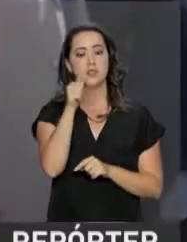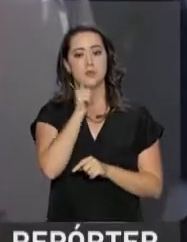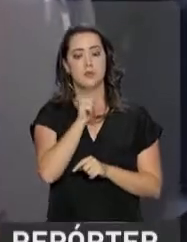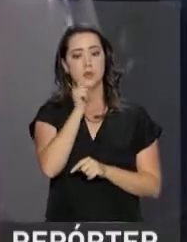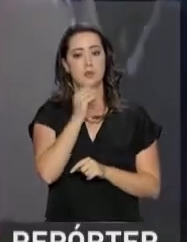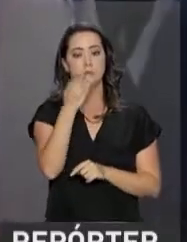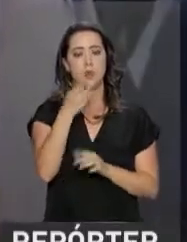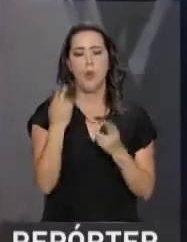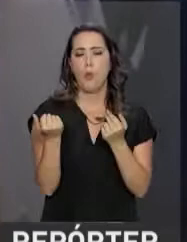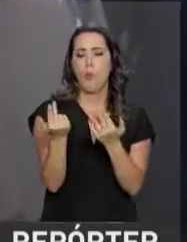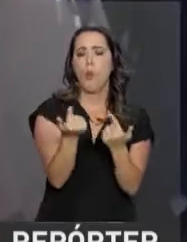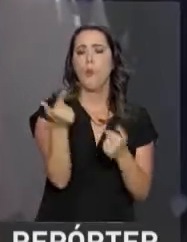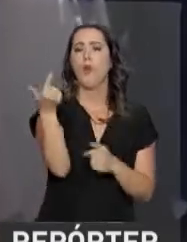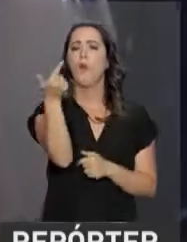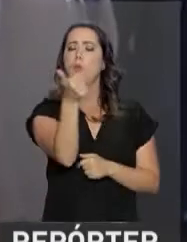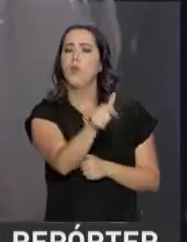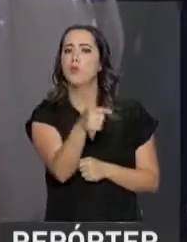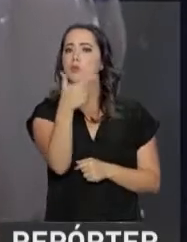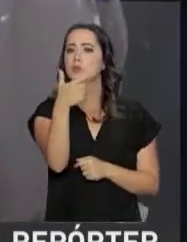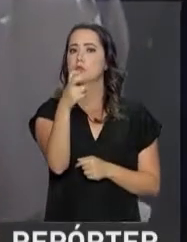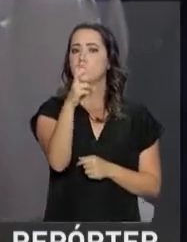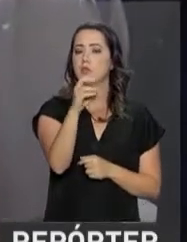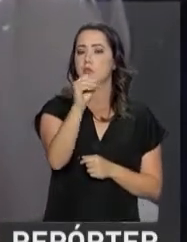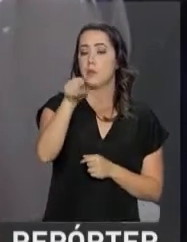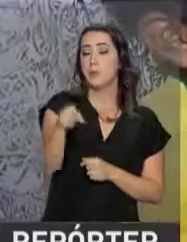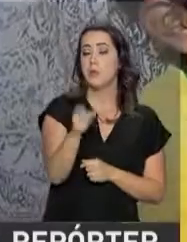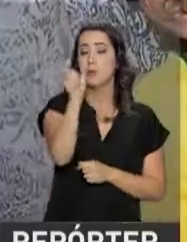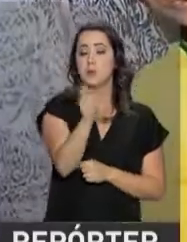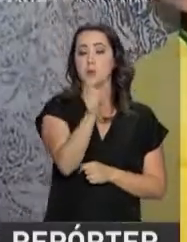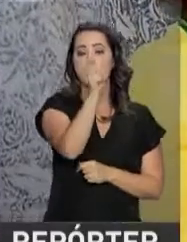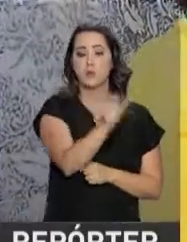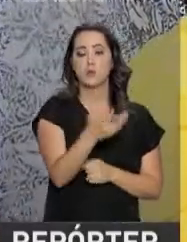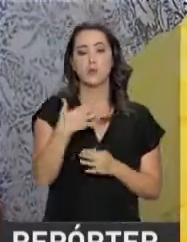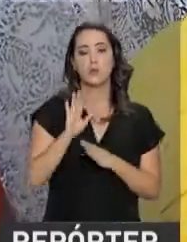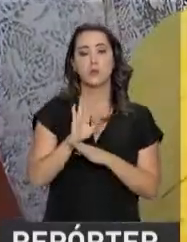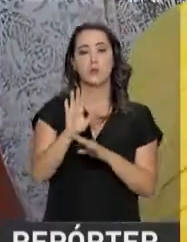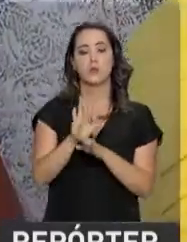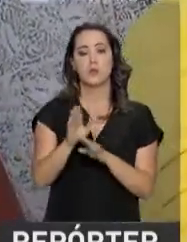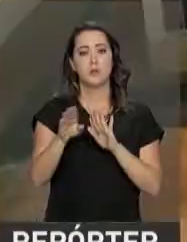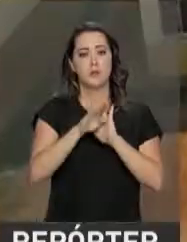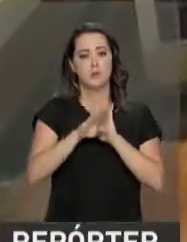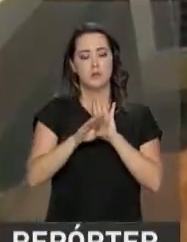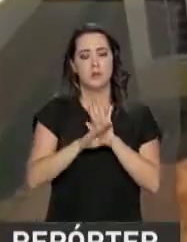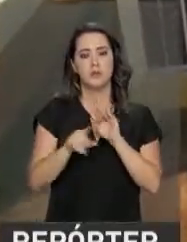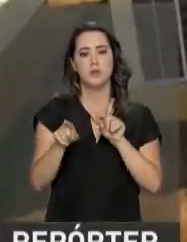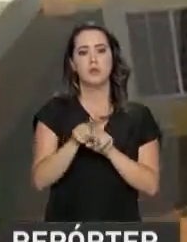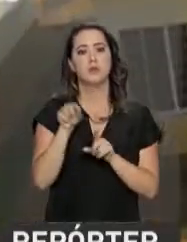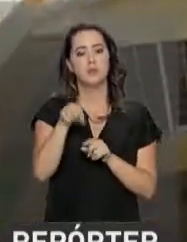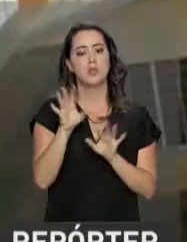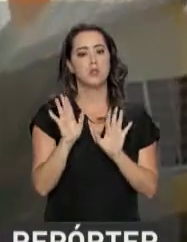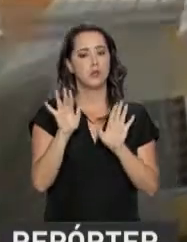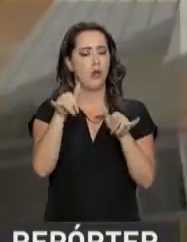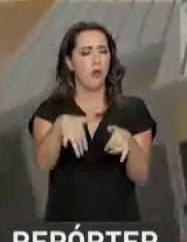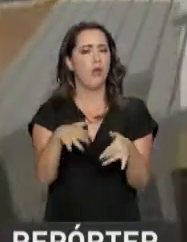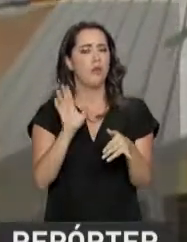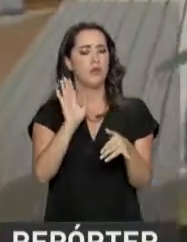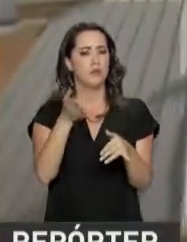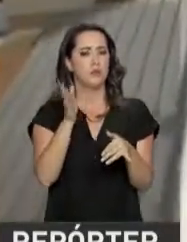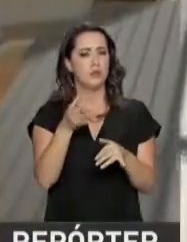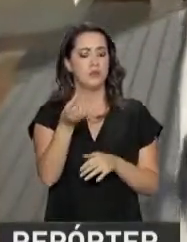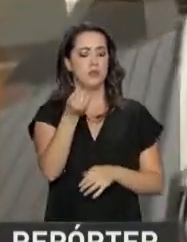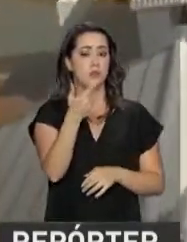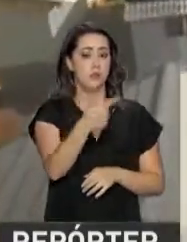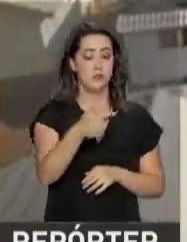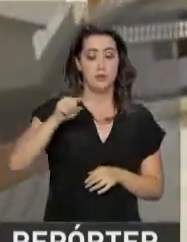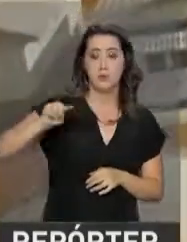a mesma de outros 250 mil brasileiros beneficiados pelo programa, que já concluiu mais de